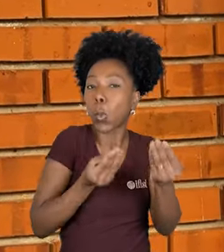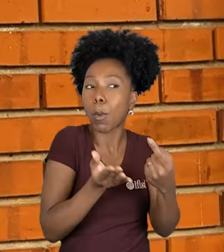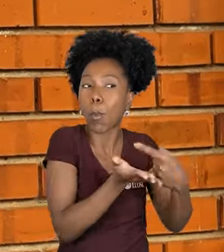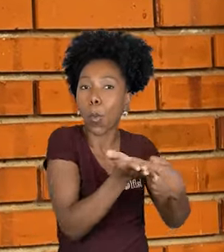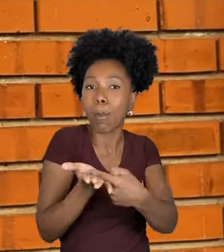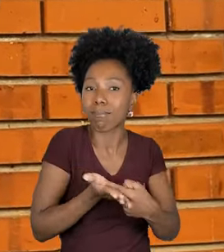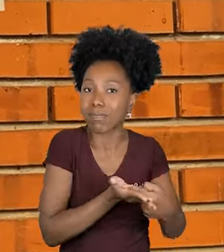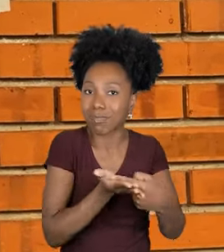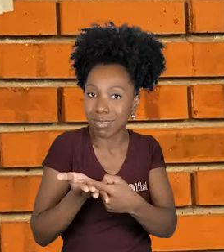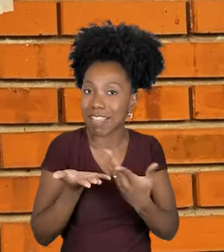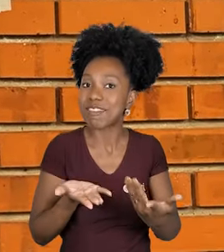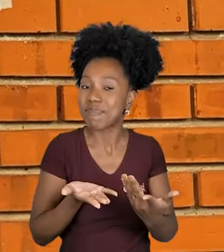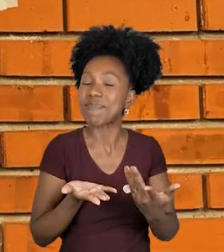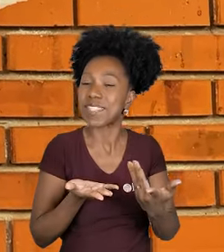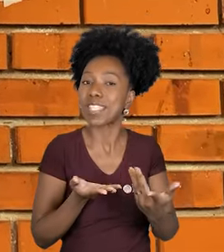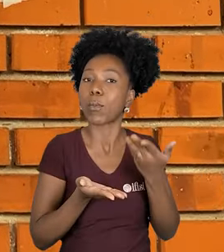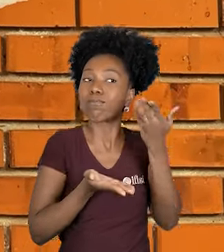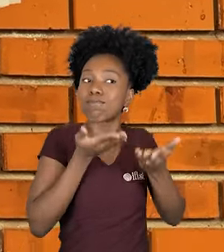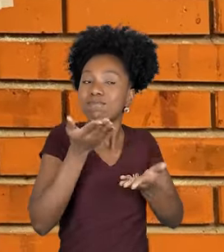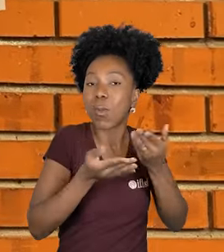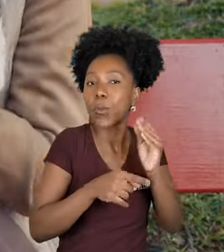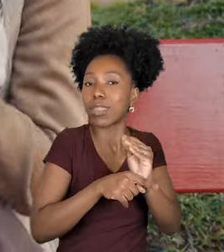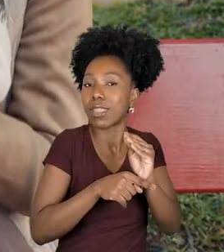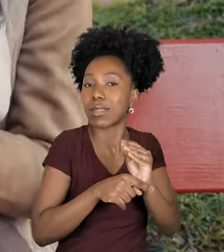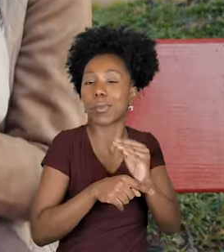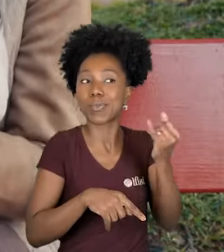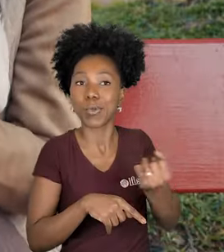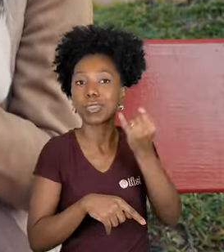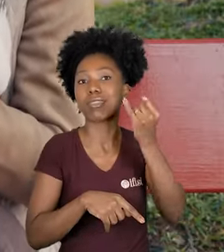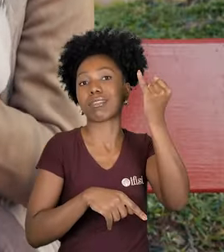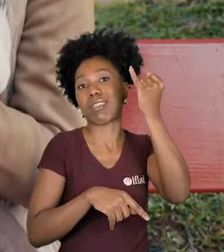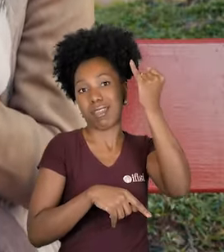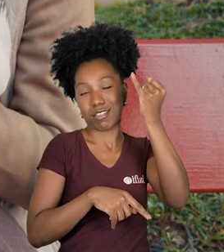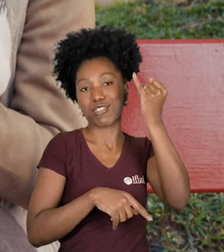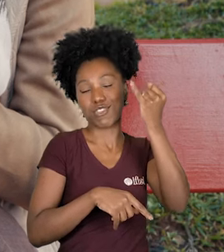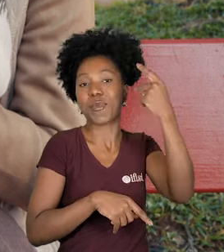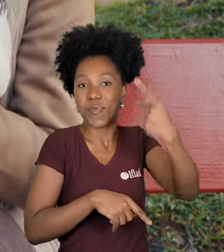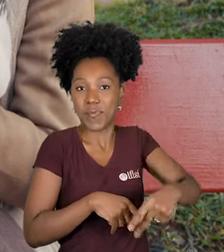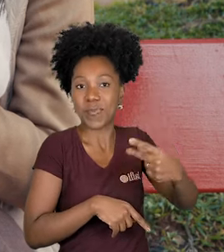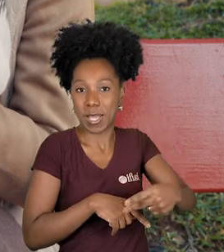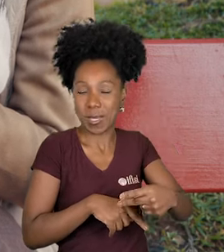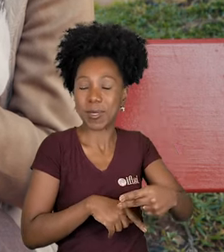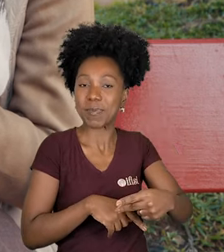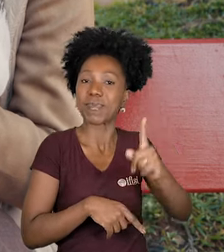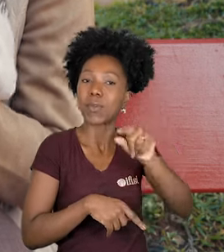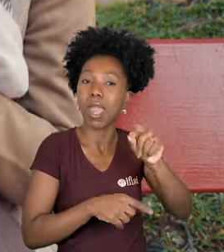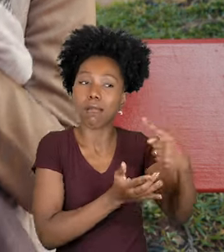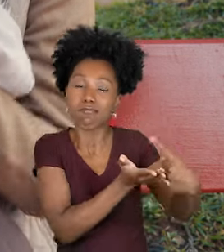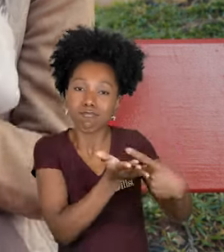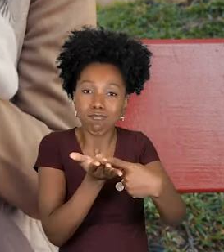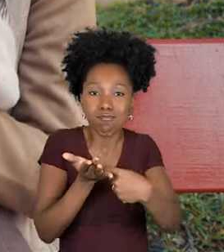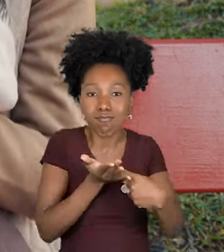né, das combinações. Eu acho que um cuidado que foi muito importante, diferencial no Abrigo Luciana de Abreu, foram